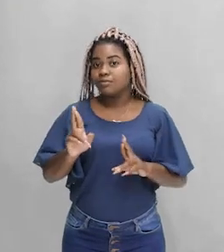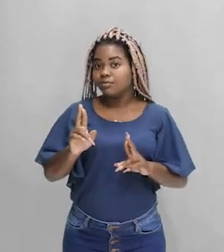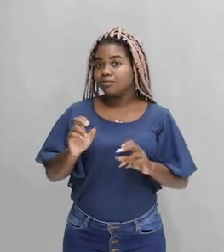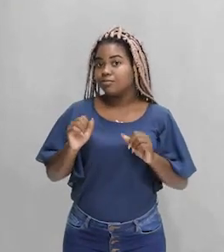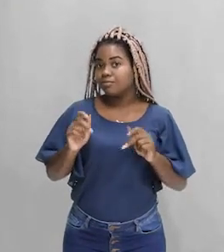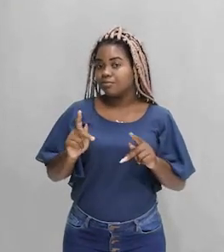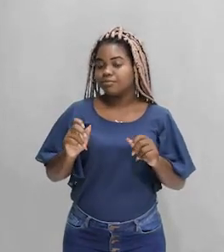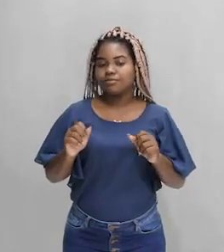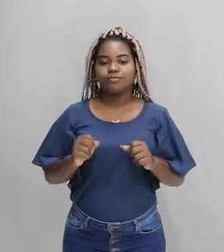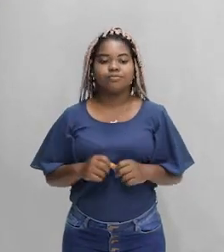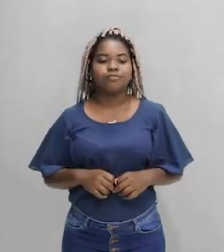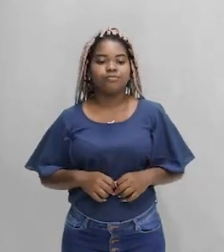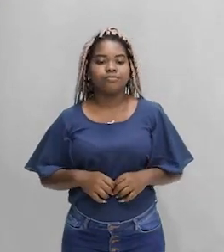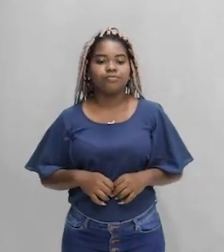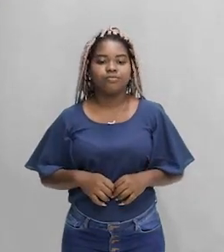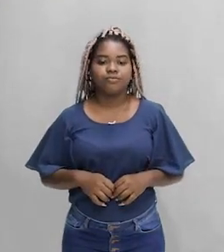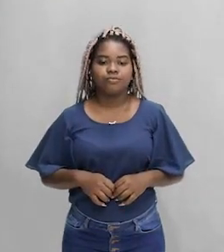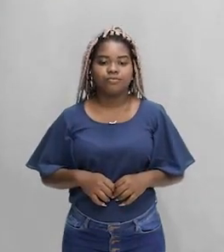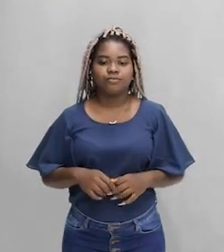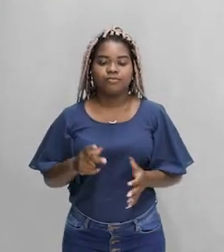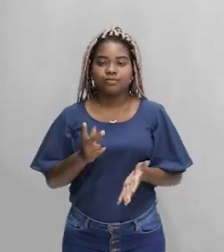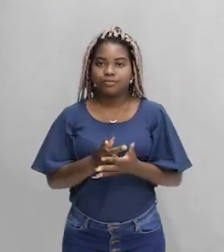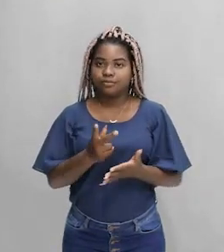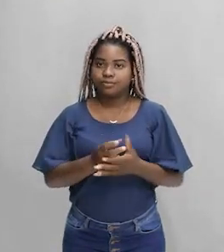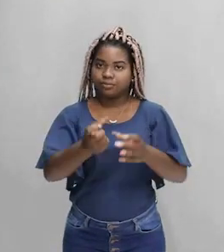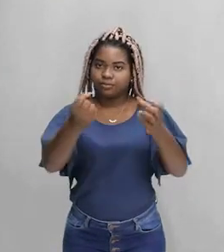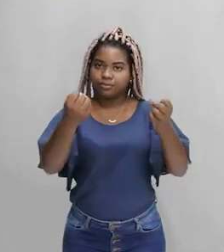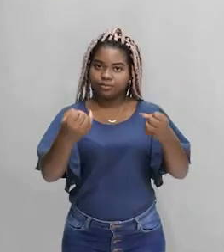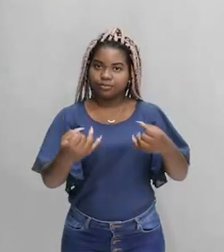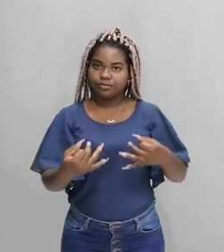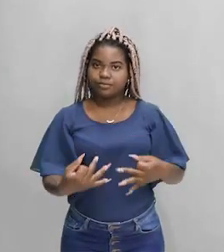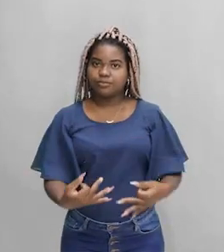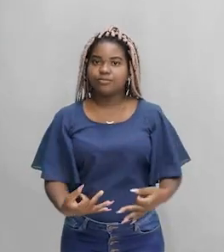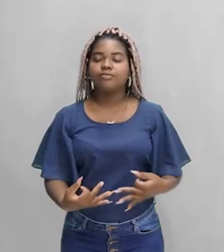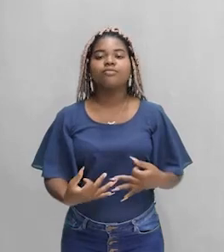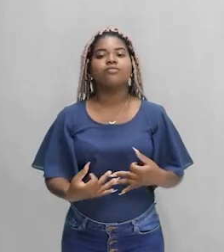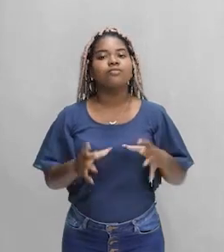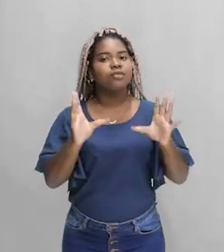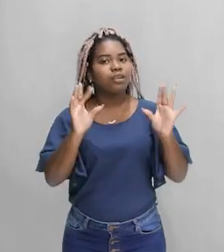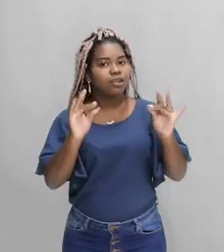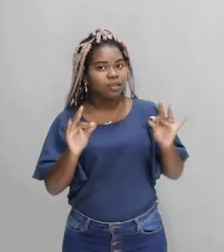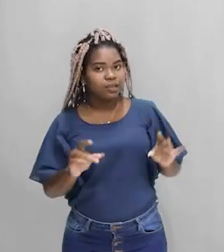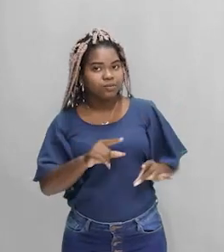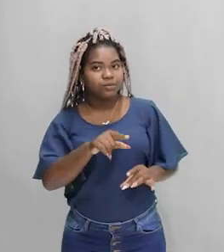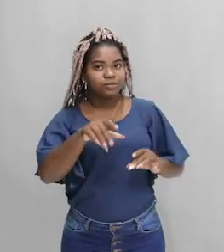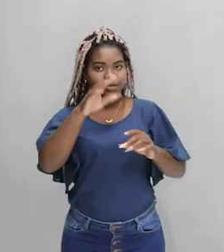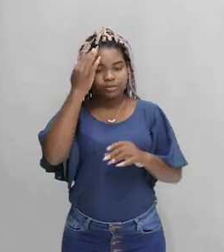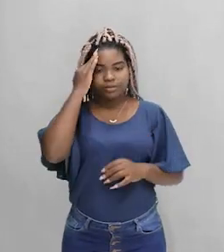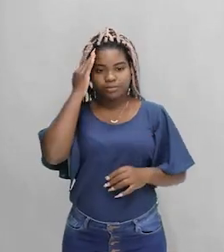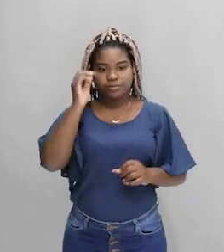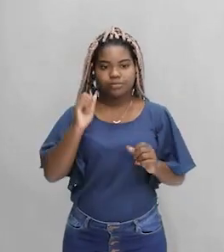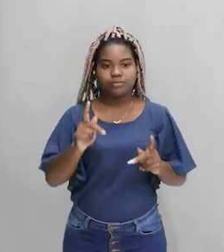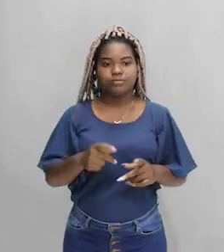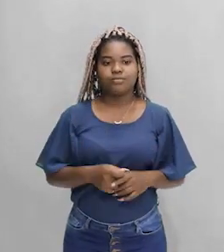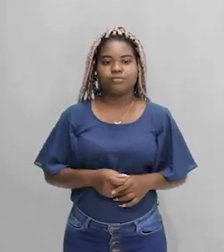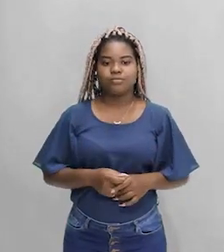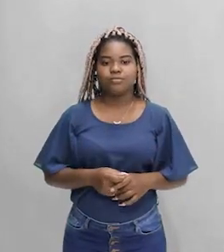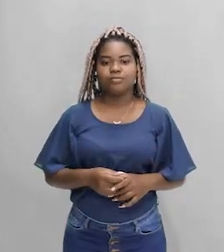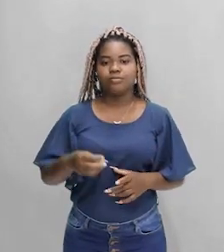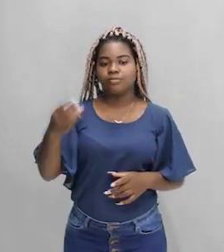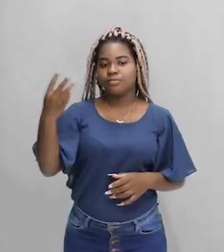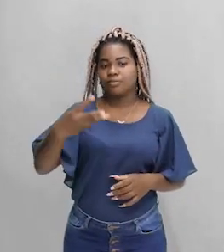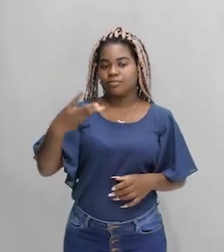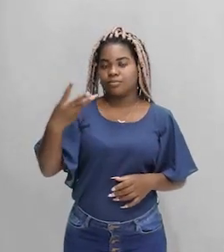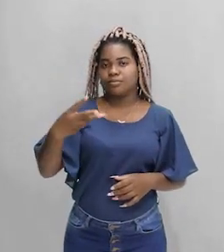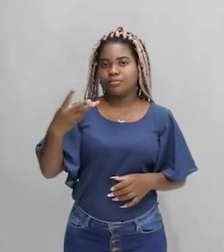tudo ok, tá? A gente está aqui todo o tempo verbalizando bem explicadinho para que você compreenda, tá bom? Passemos